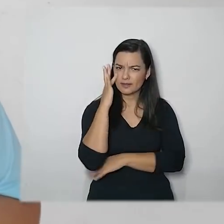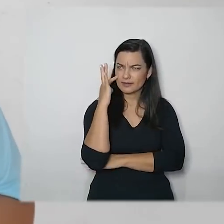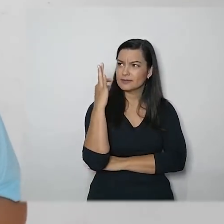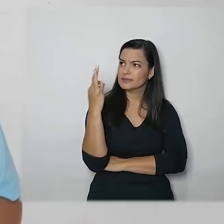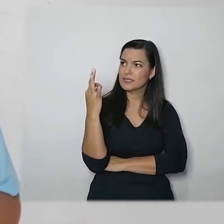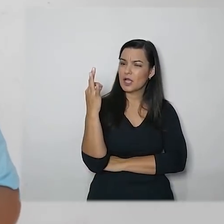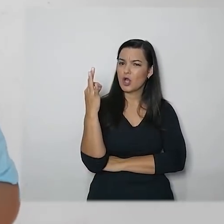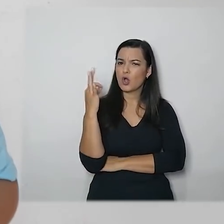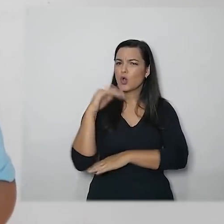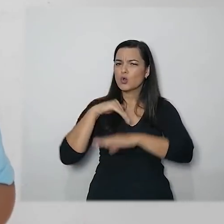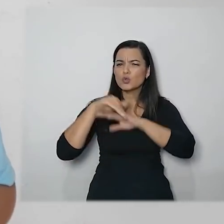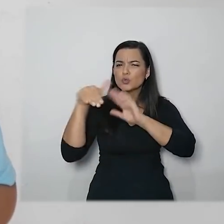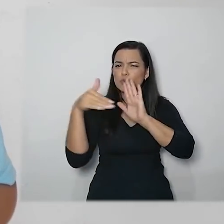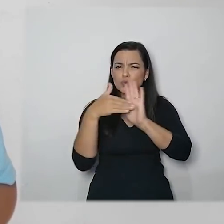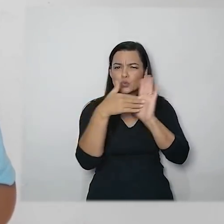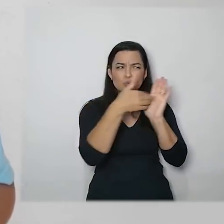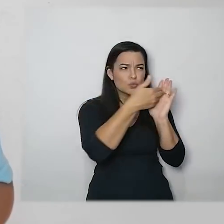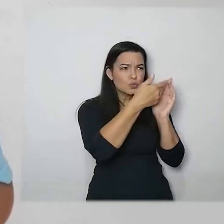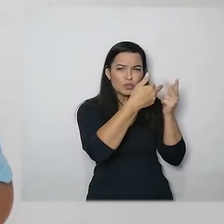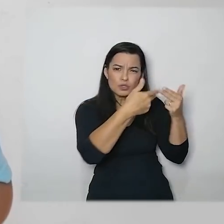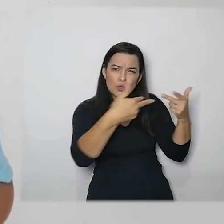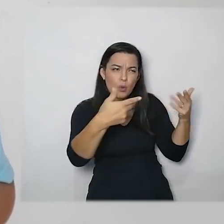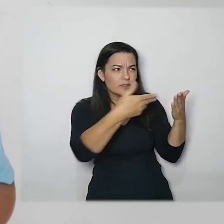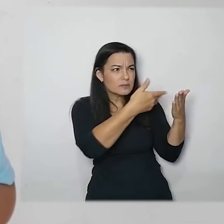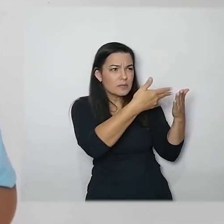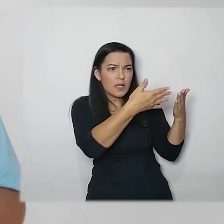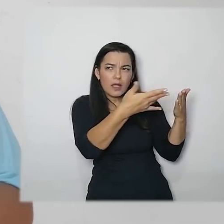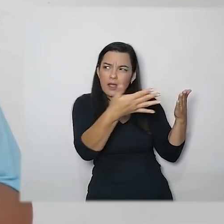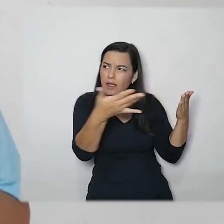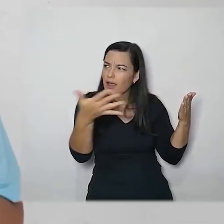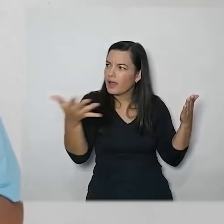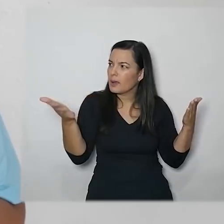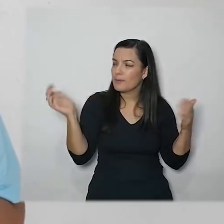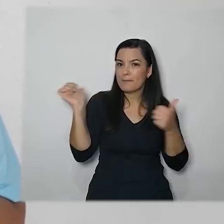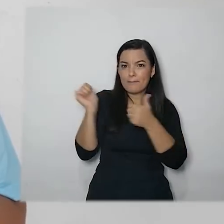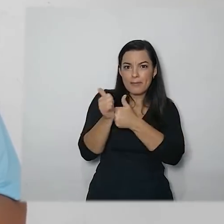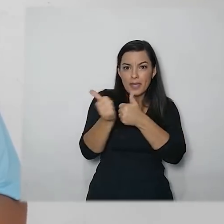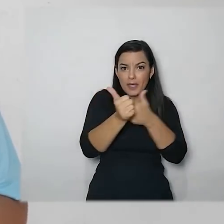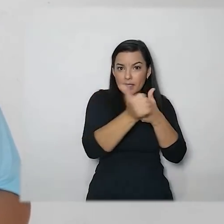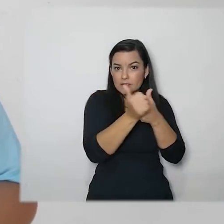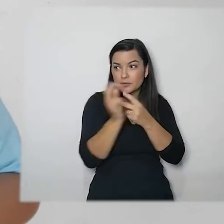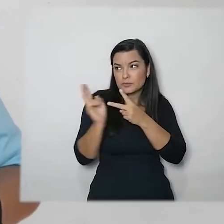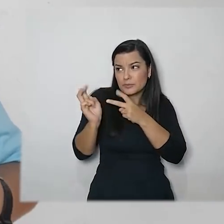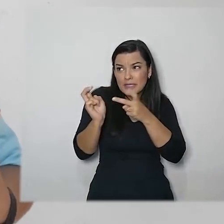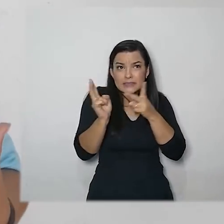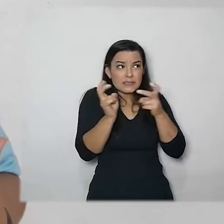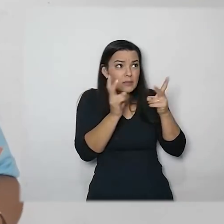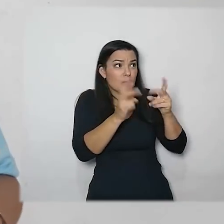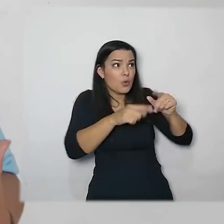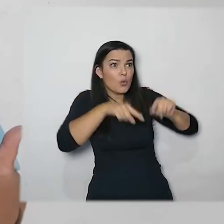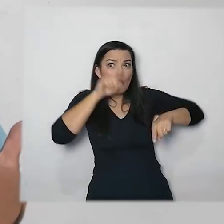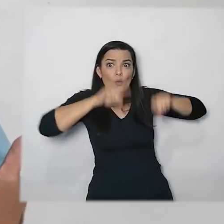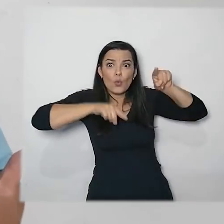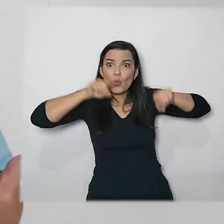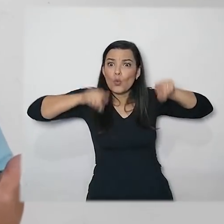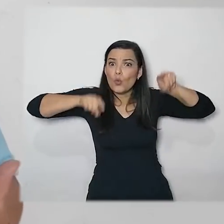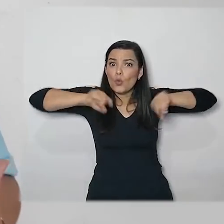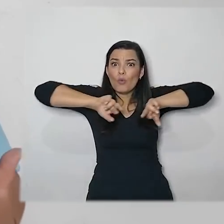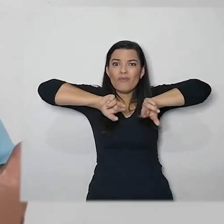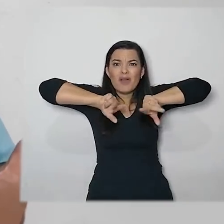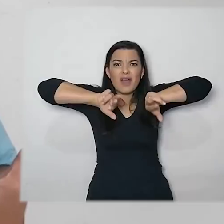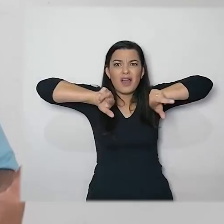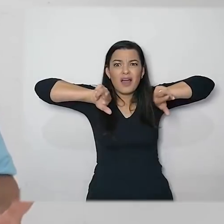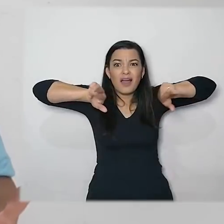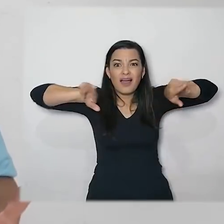observar tudo que nós temos à nossa volta e percebeu a variedade de